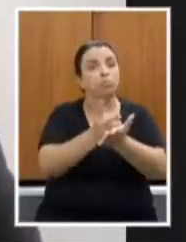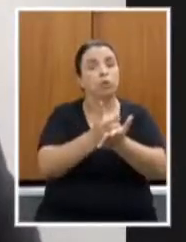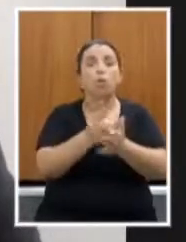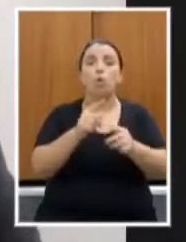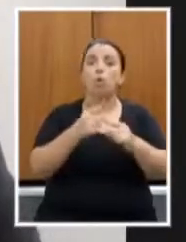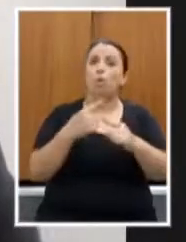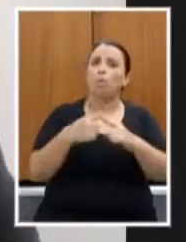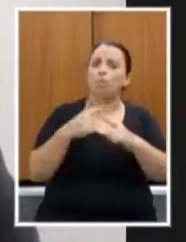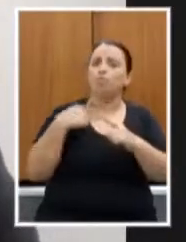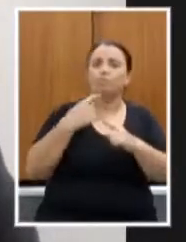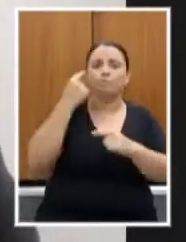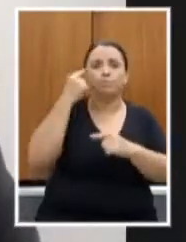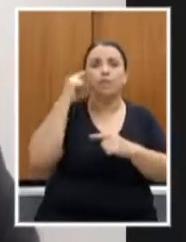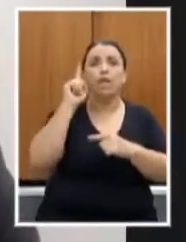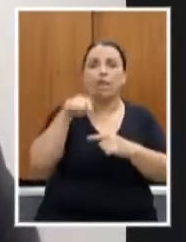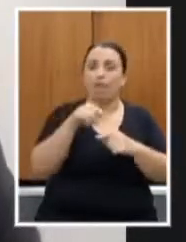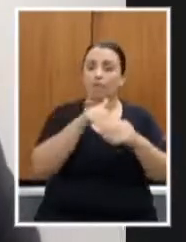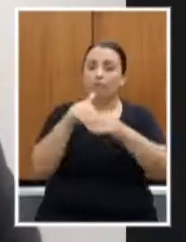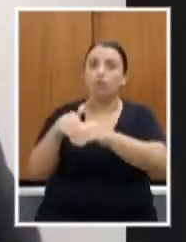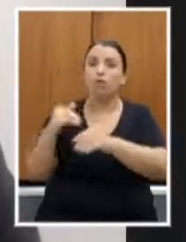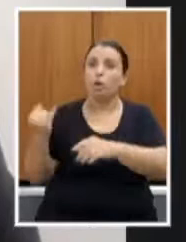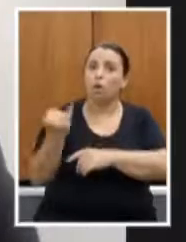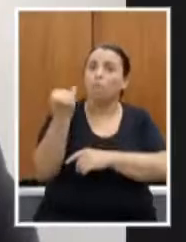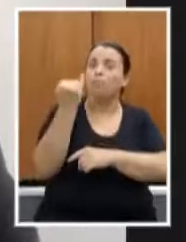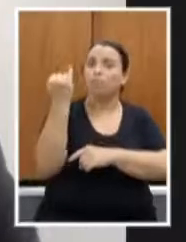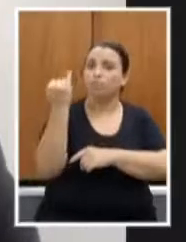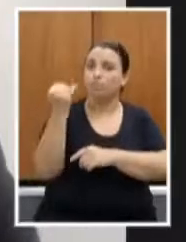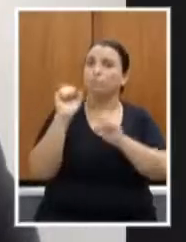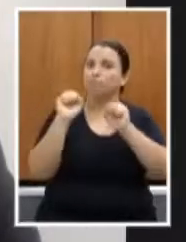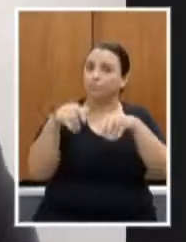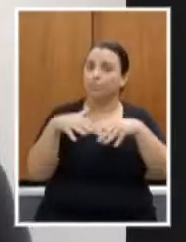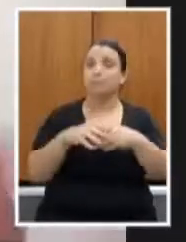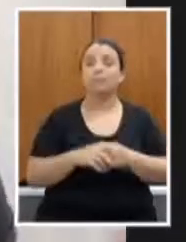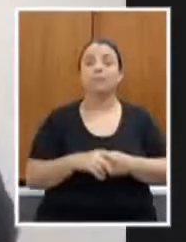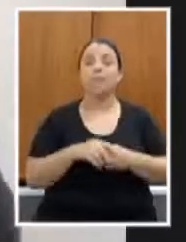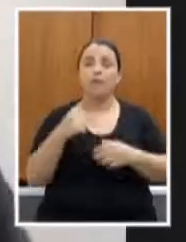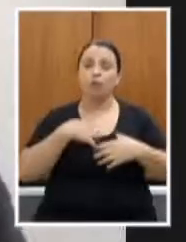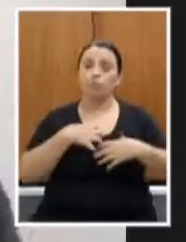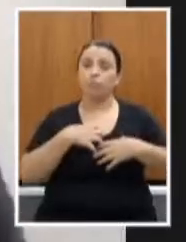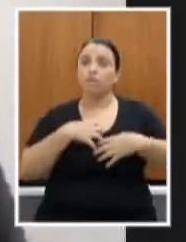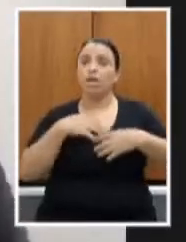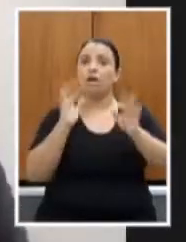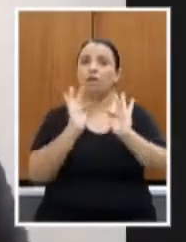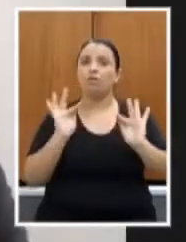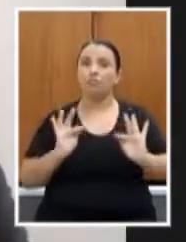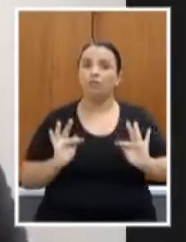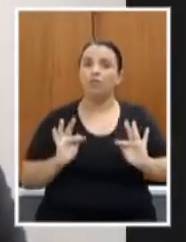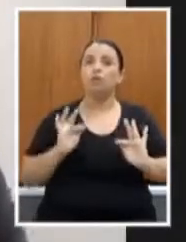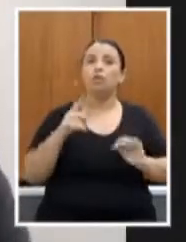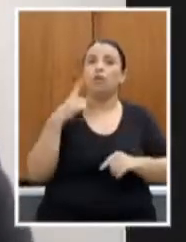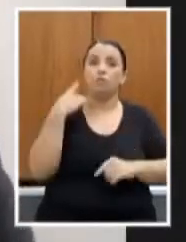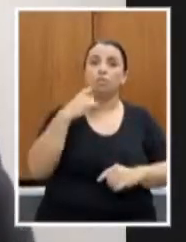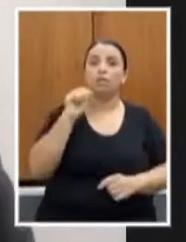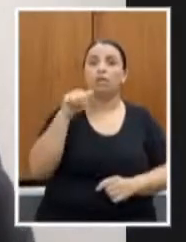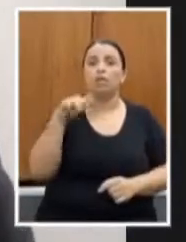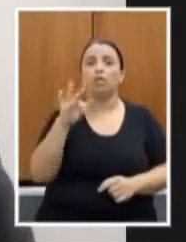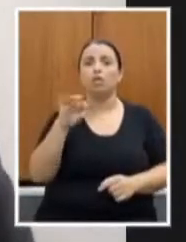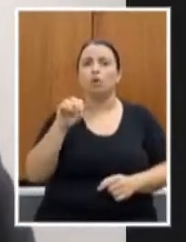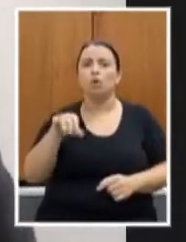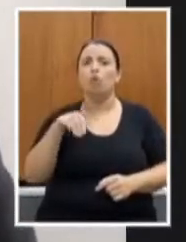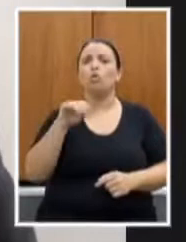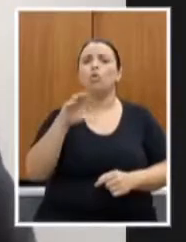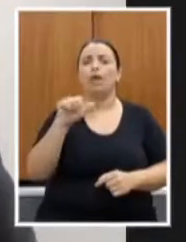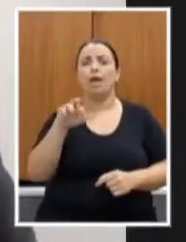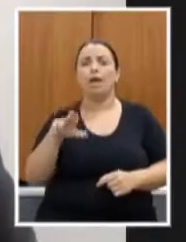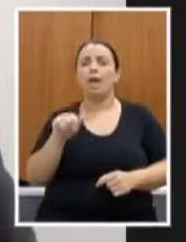que é uma iniciativa relevante. Agora, eu fiquei muito feliz aqui com a declaração do deputado Antônio Carlos Arantes,